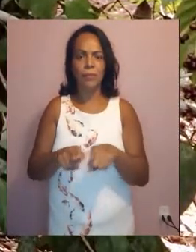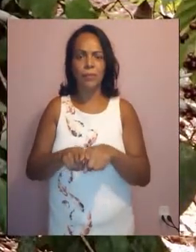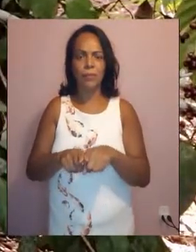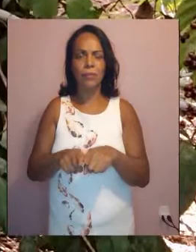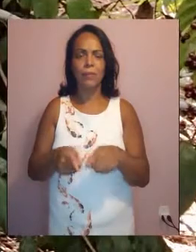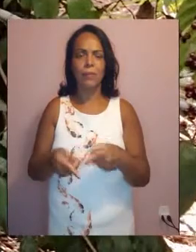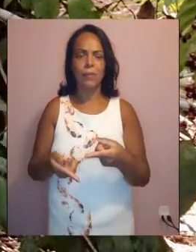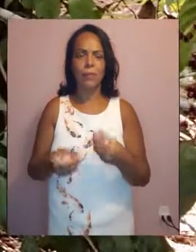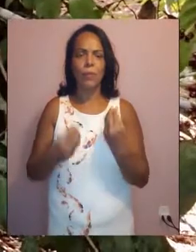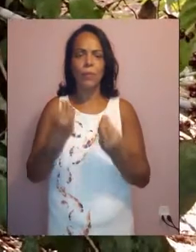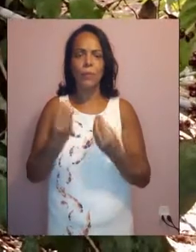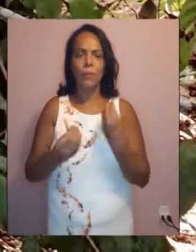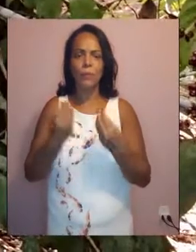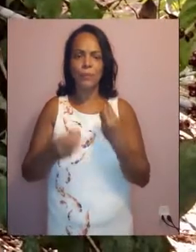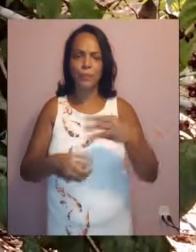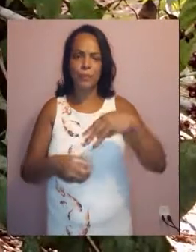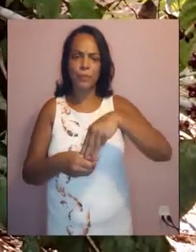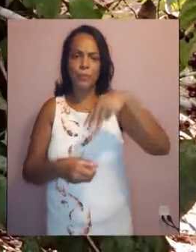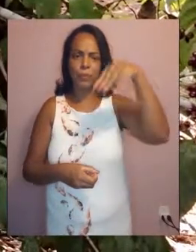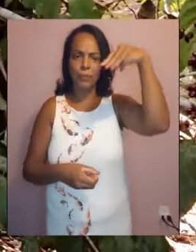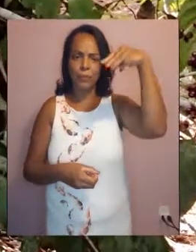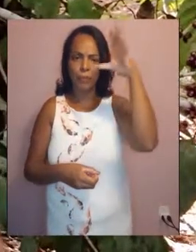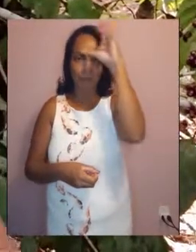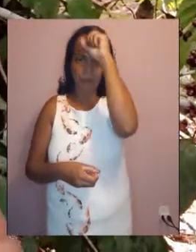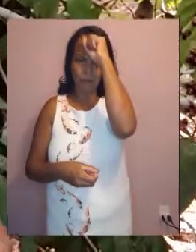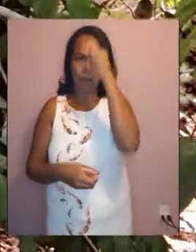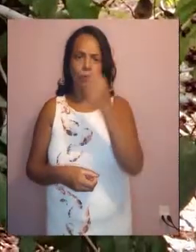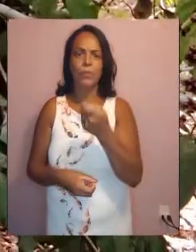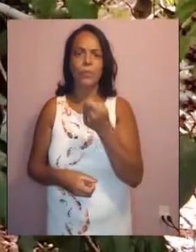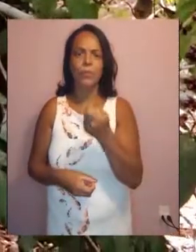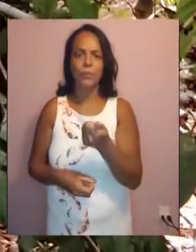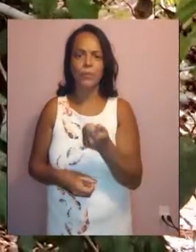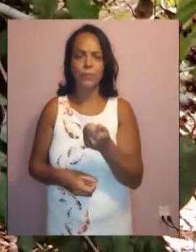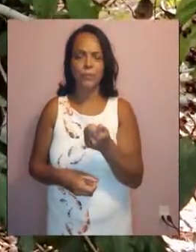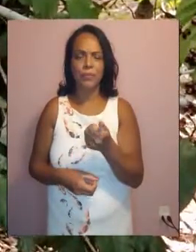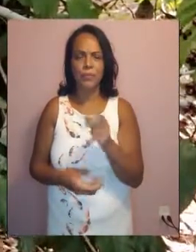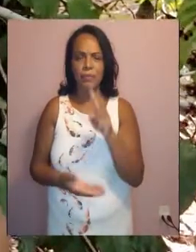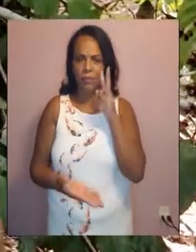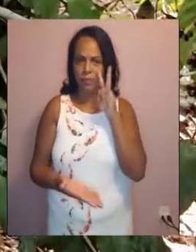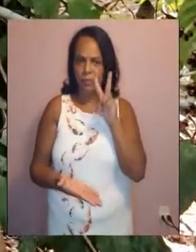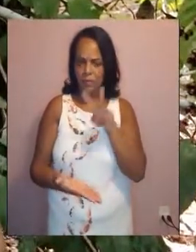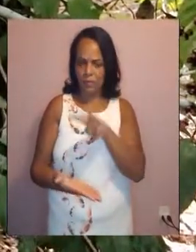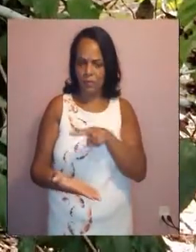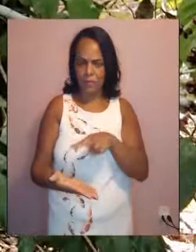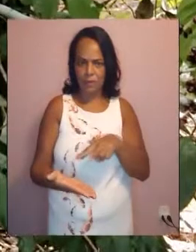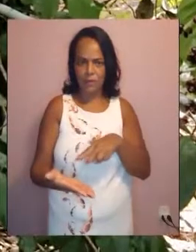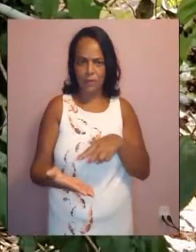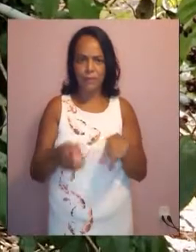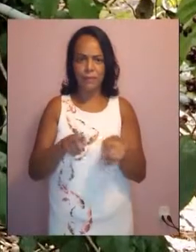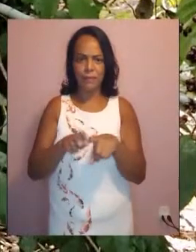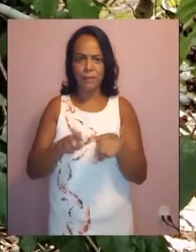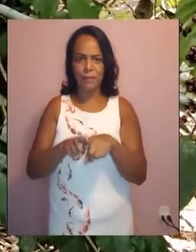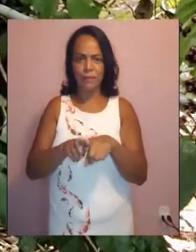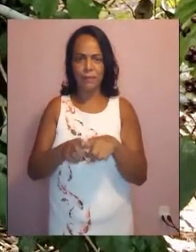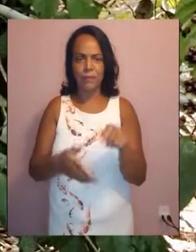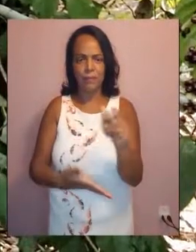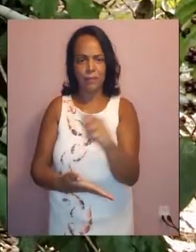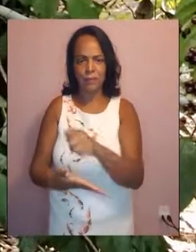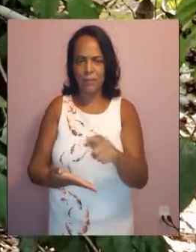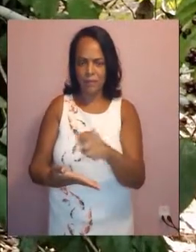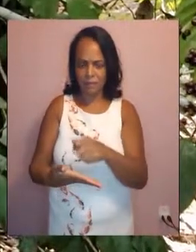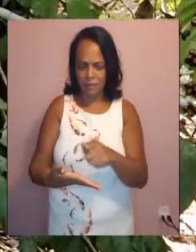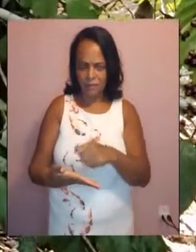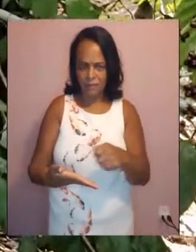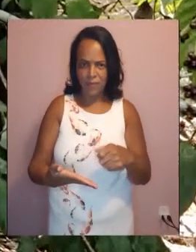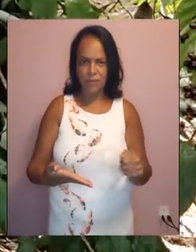pouco, ler e escrever. Mas aqui, cortando a seringueira